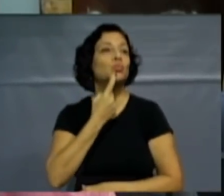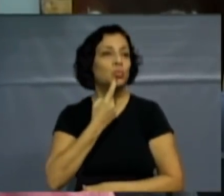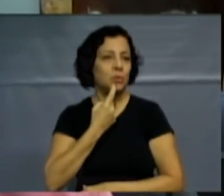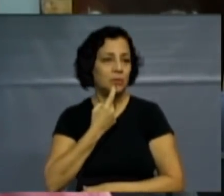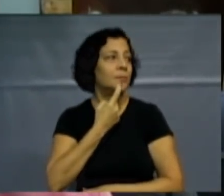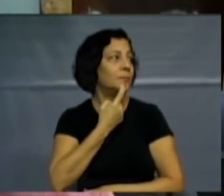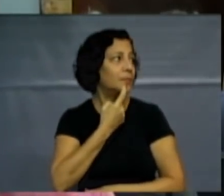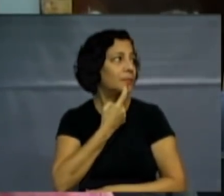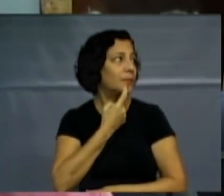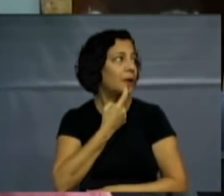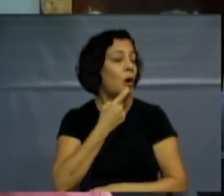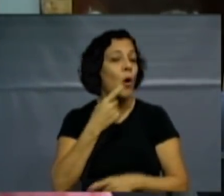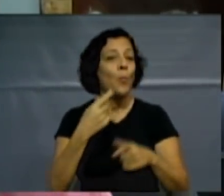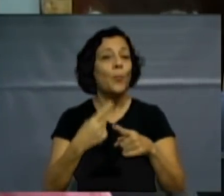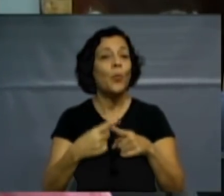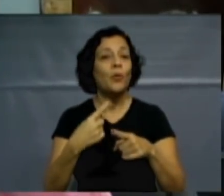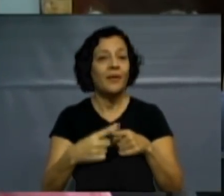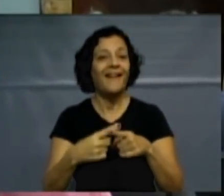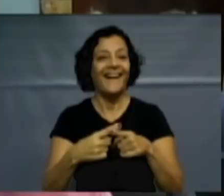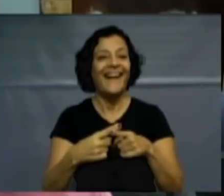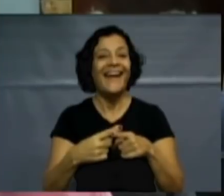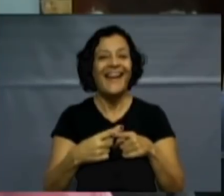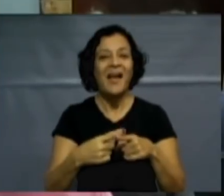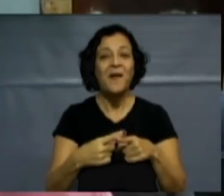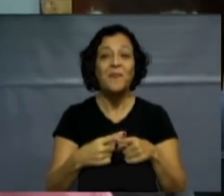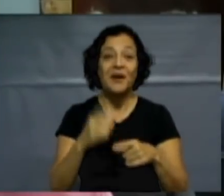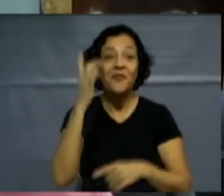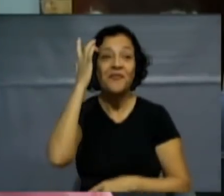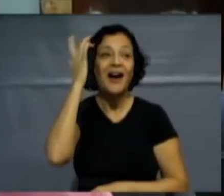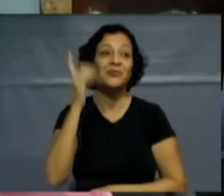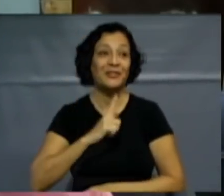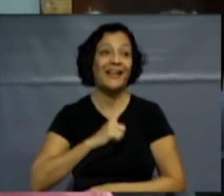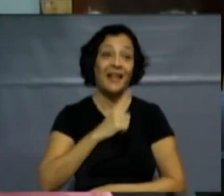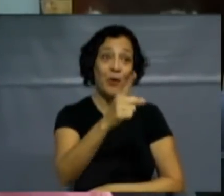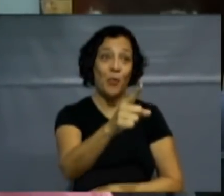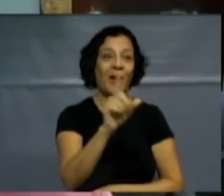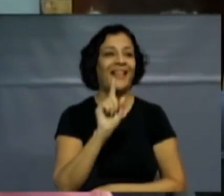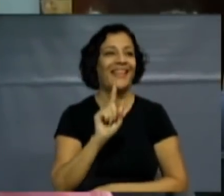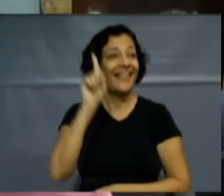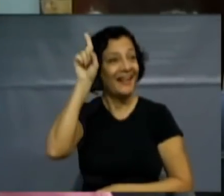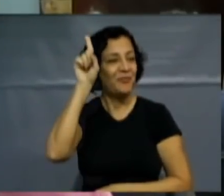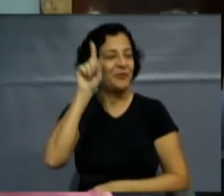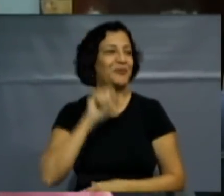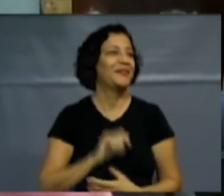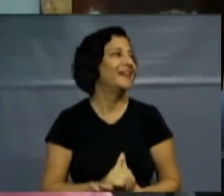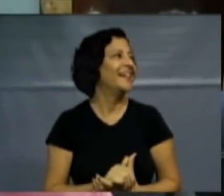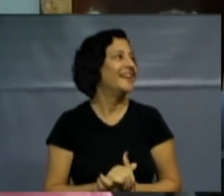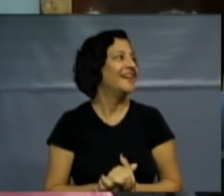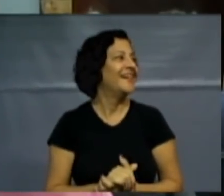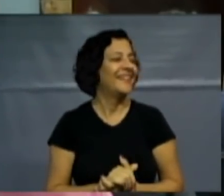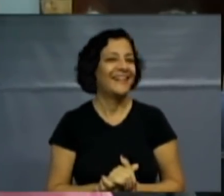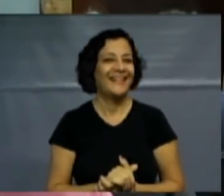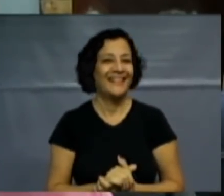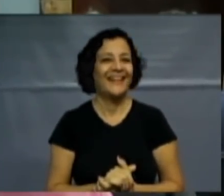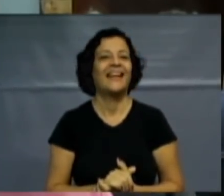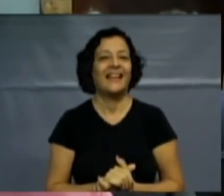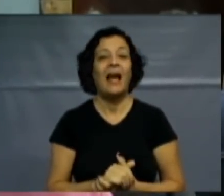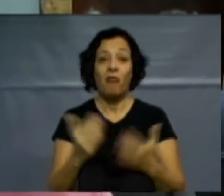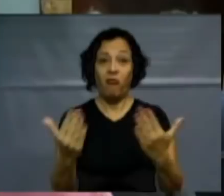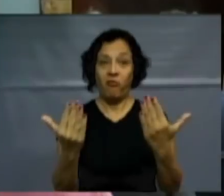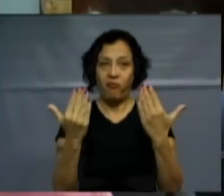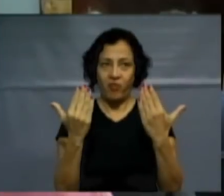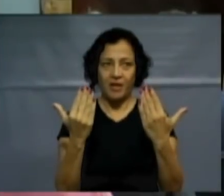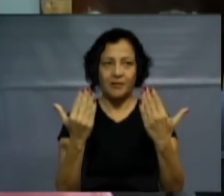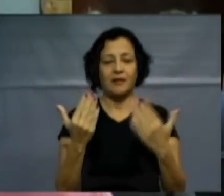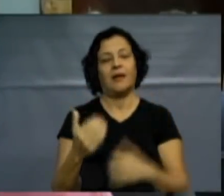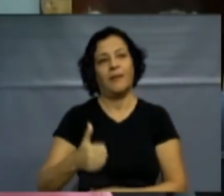mais fácil aqui na frente nos acompanhar. Já tem meu dedo. Esse pedido. É mais fácil aí na frente, não é?